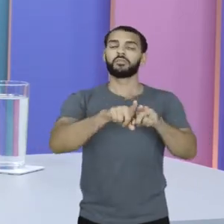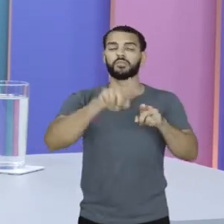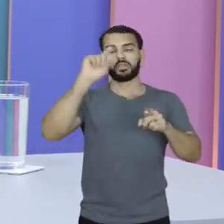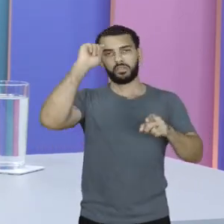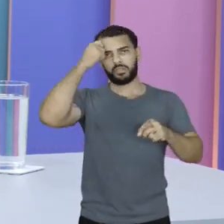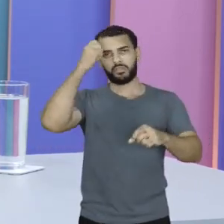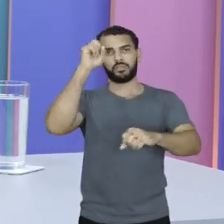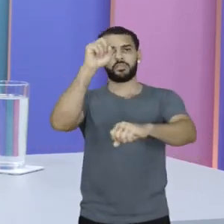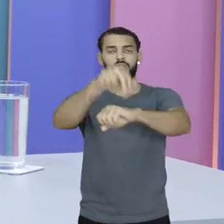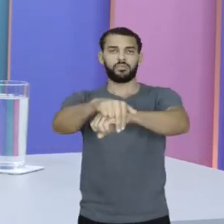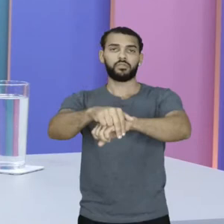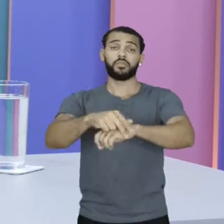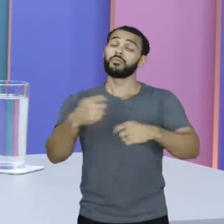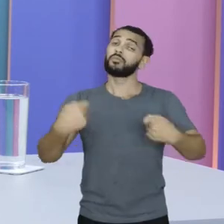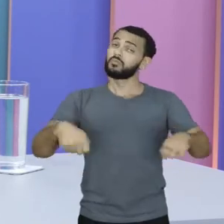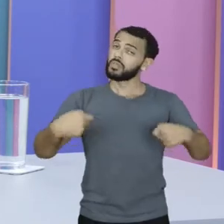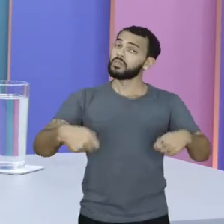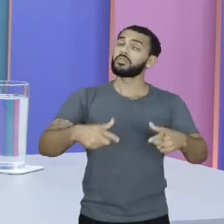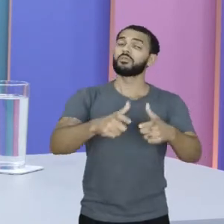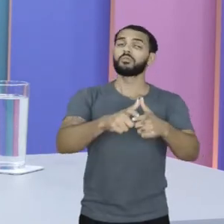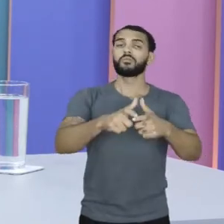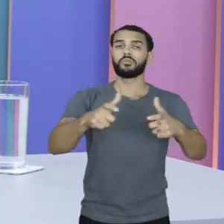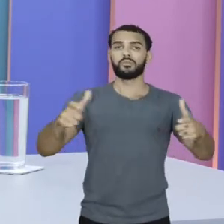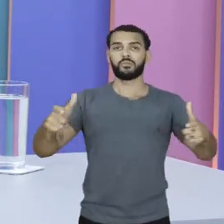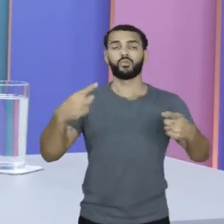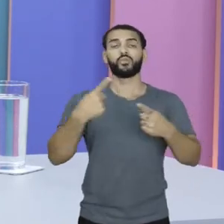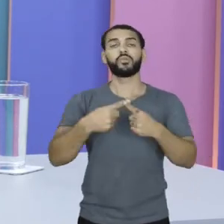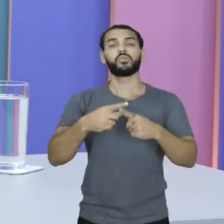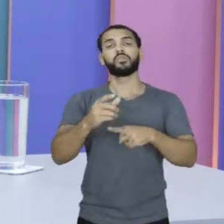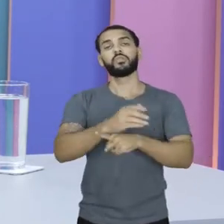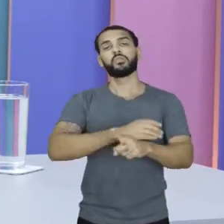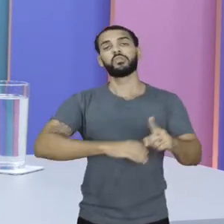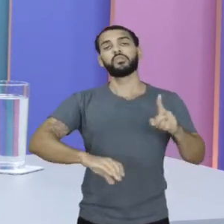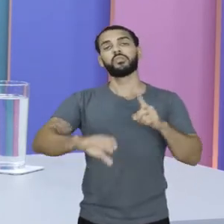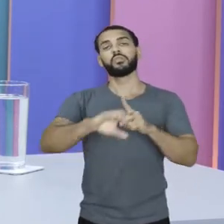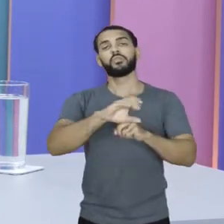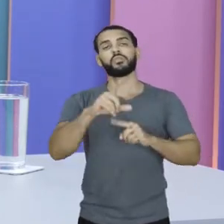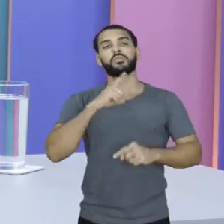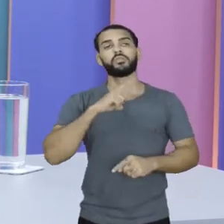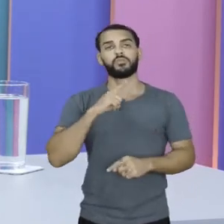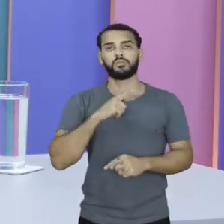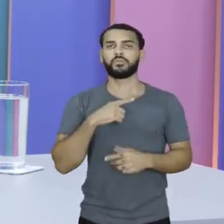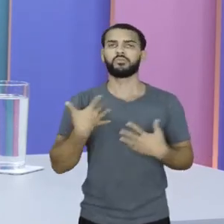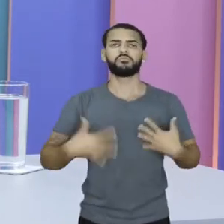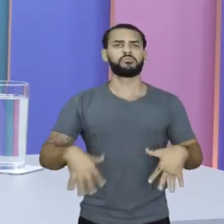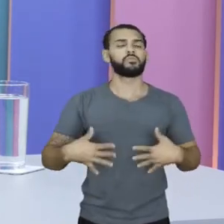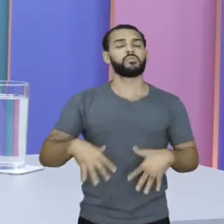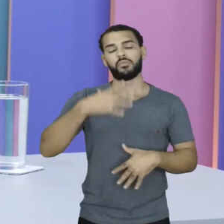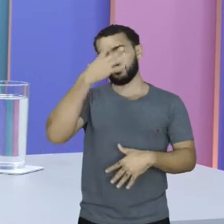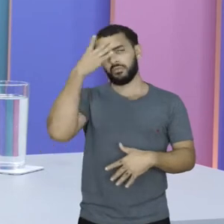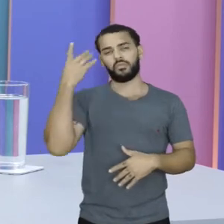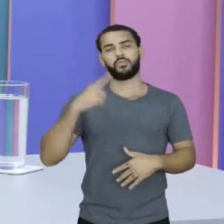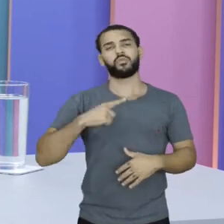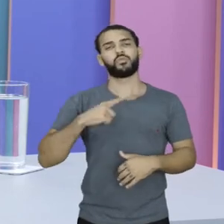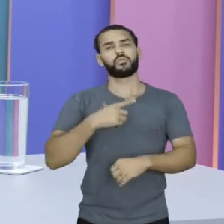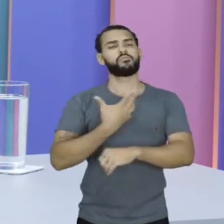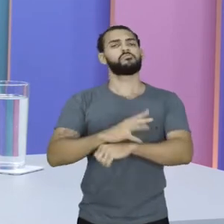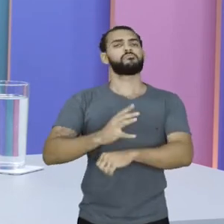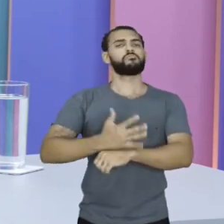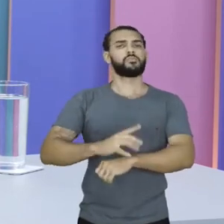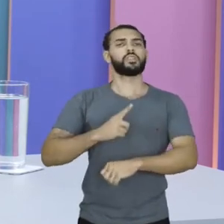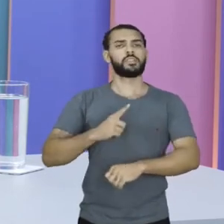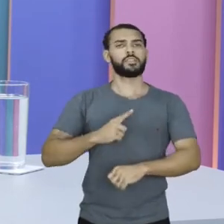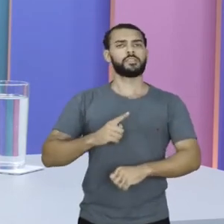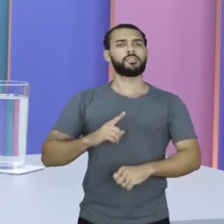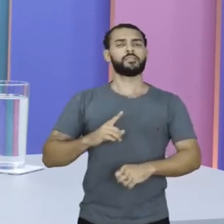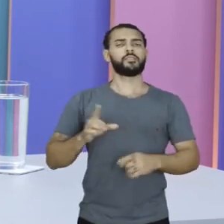ampliar muitíssimo, porque a comunidade negra tem pessoas muito bem preparadas para assumir o